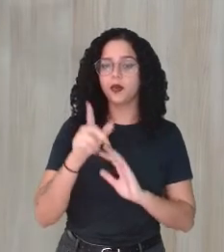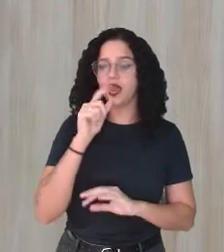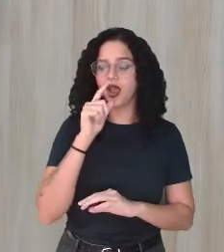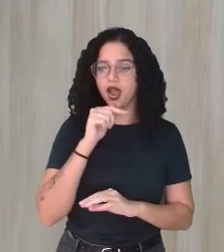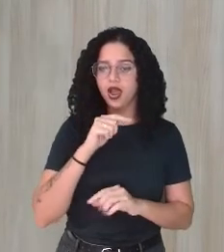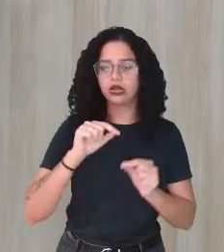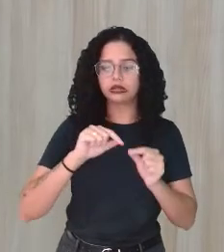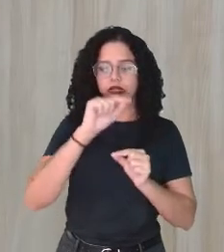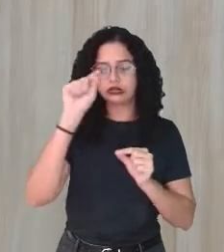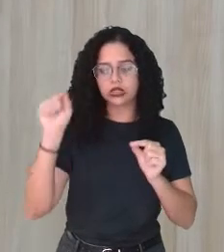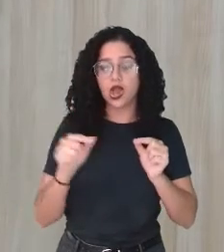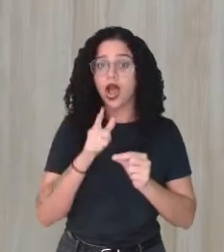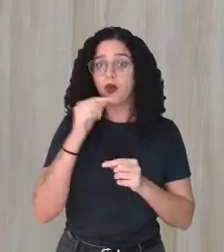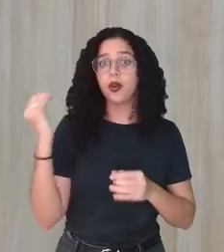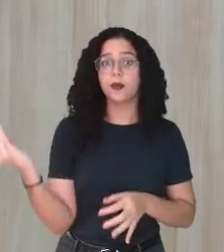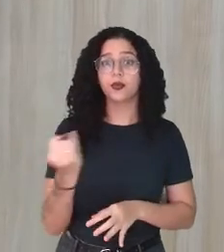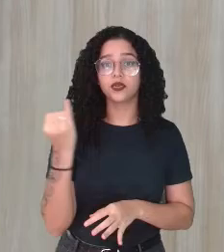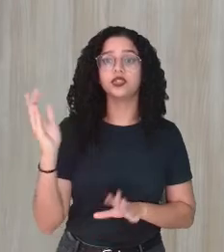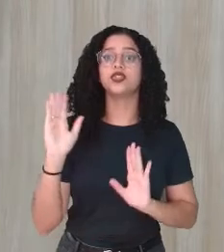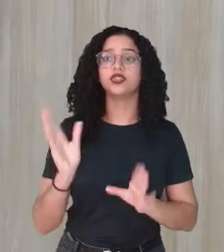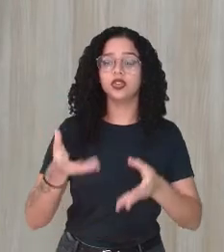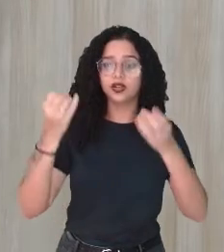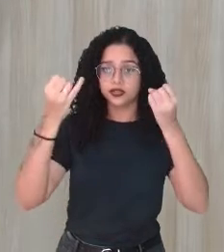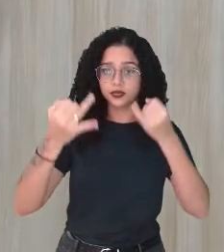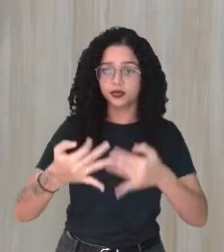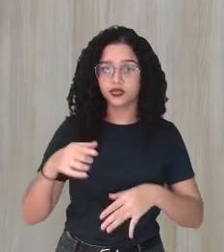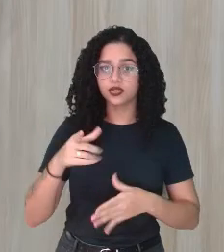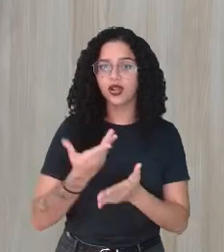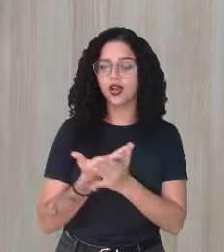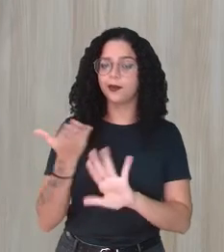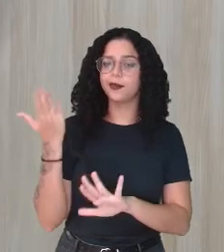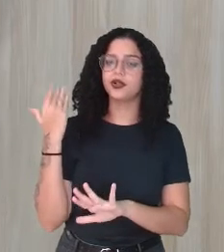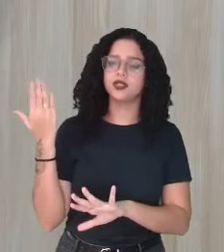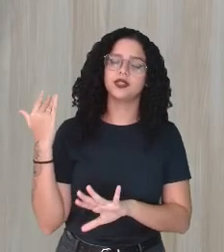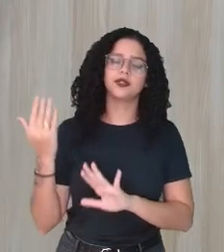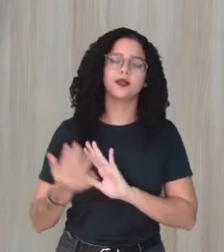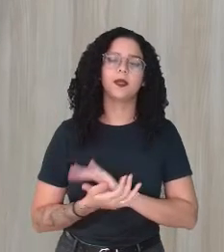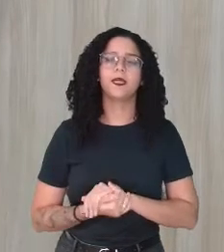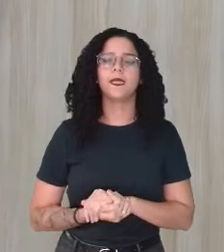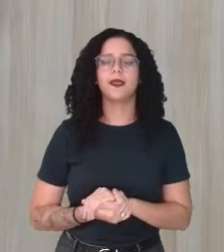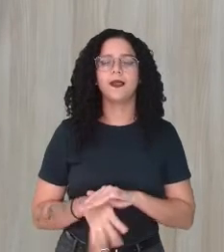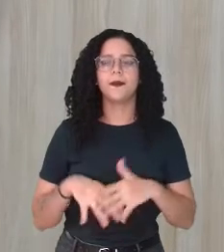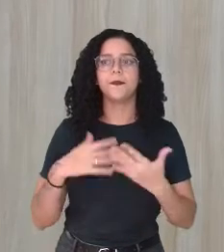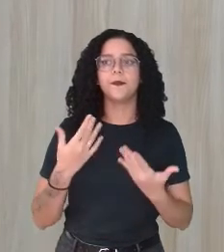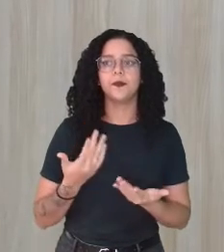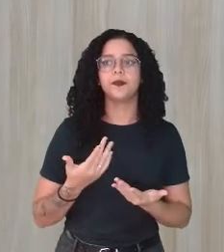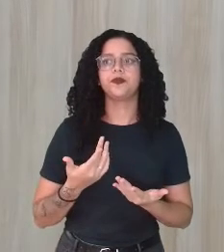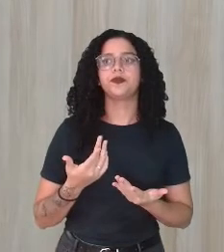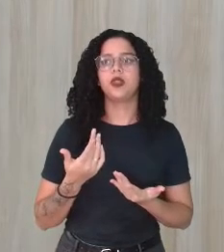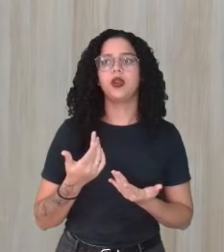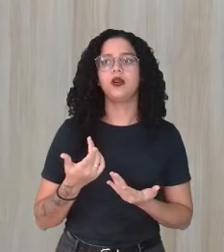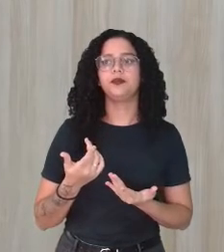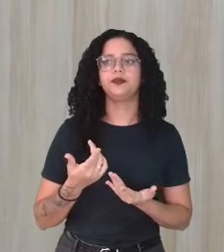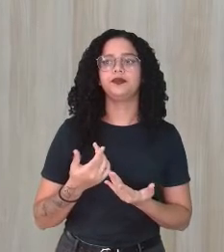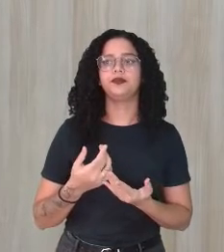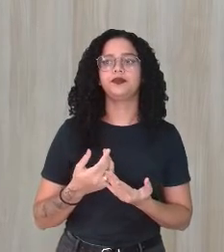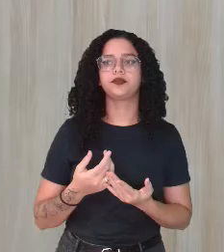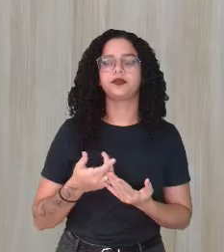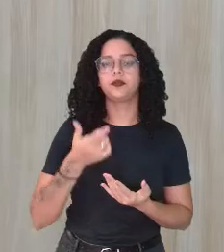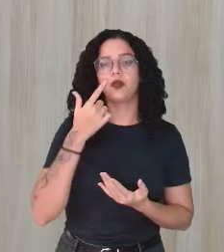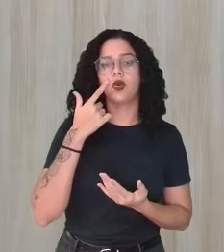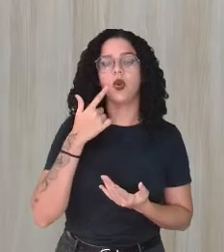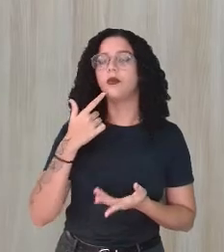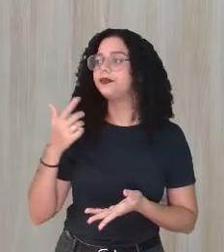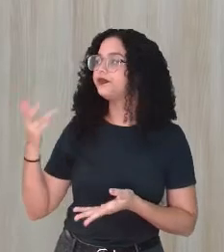ciclo da água é super importante. A gente já falou disso em aulas anteriores, tá certo? Então, esses